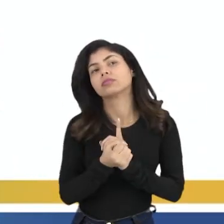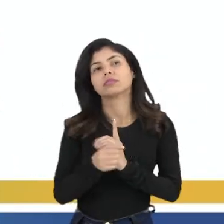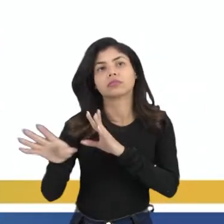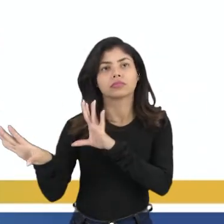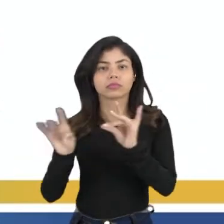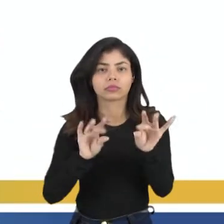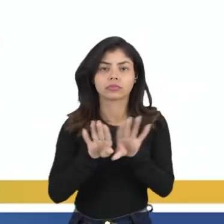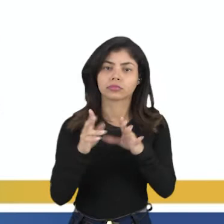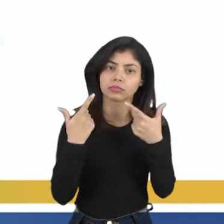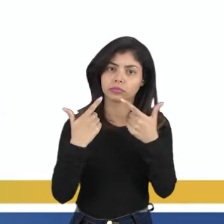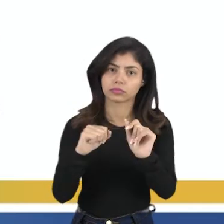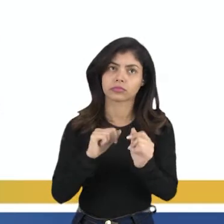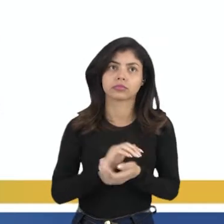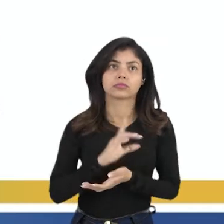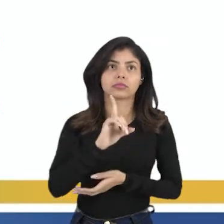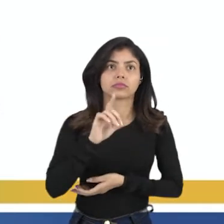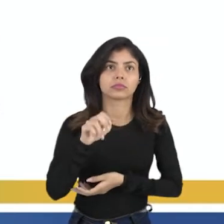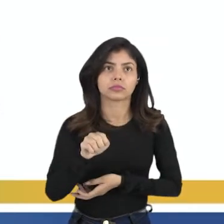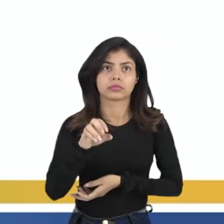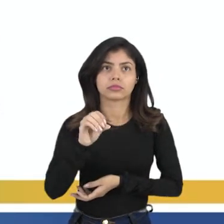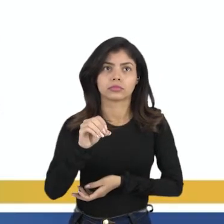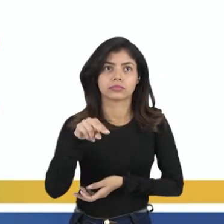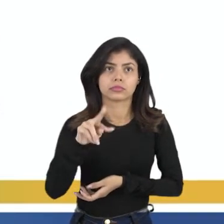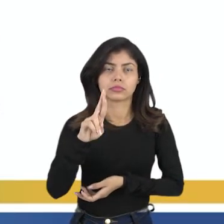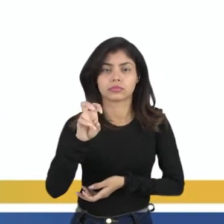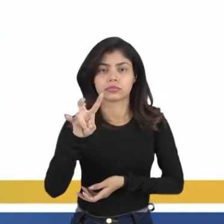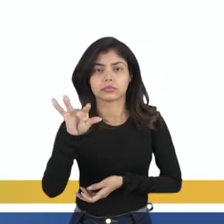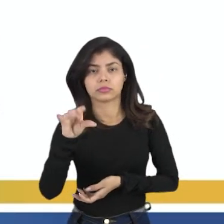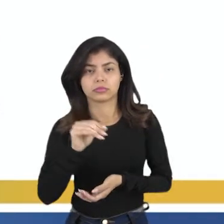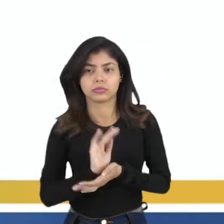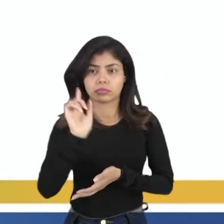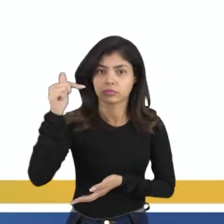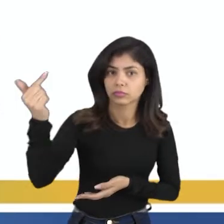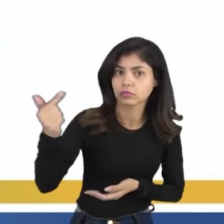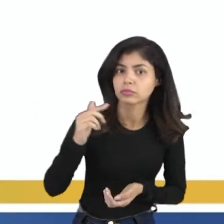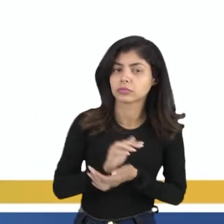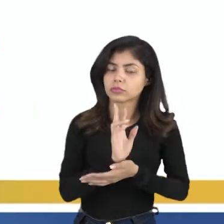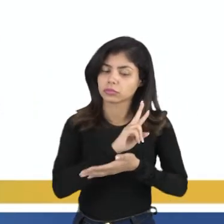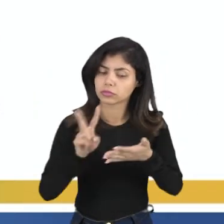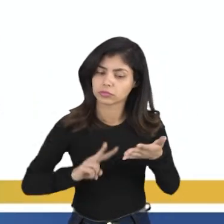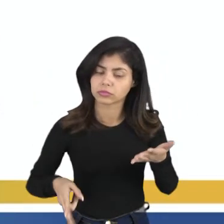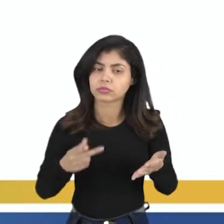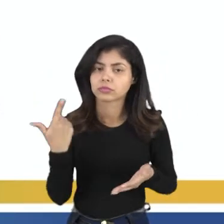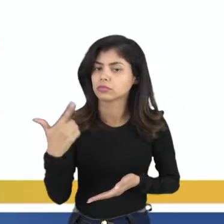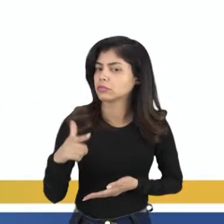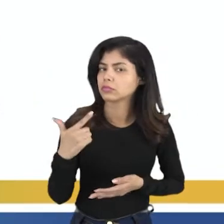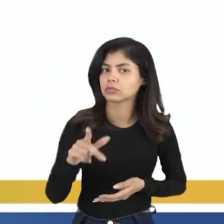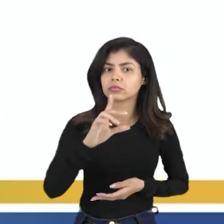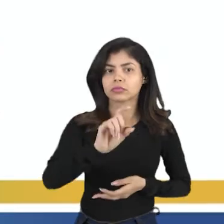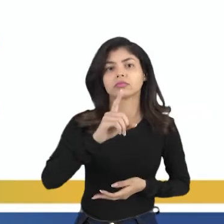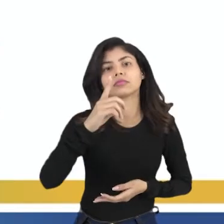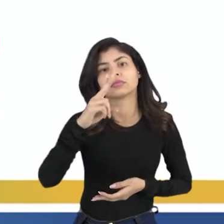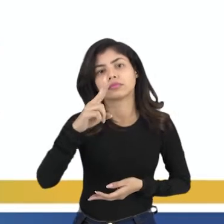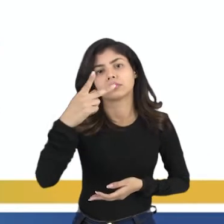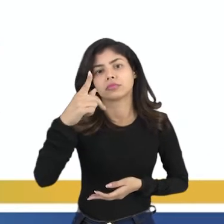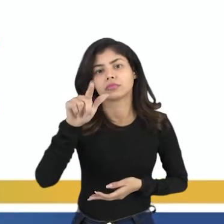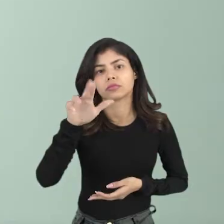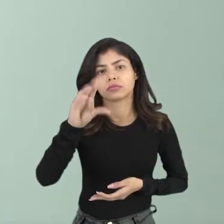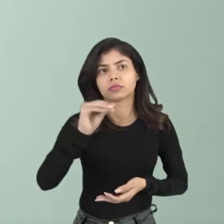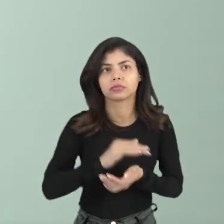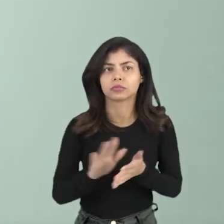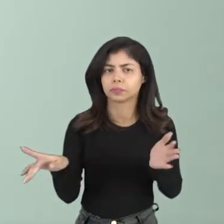e trazendo uma linguagem denotativa porque aquela literal, sem duplos sentidos. Isso é